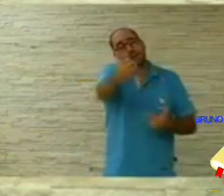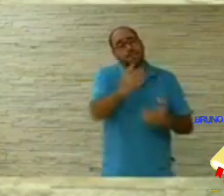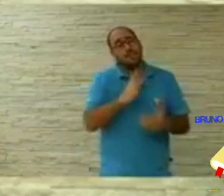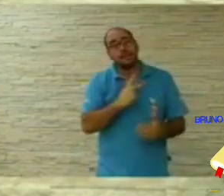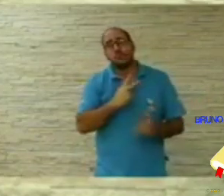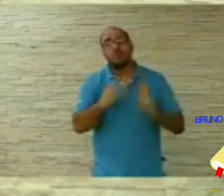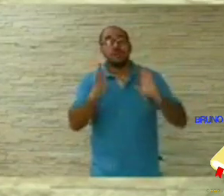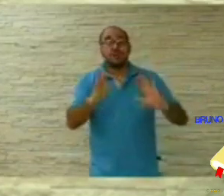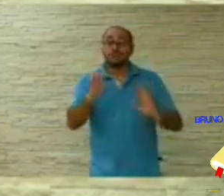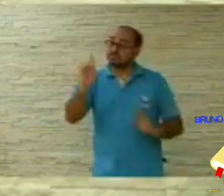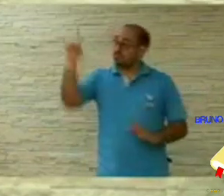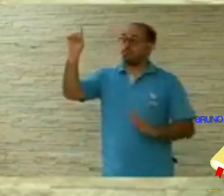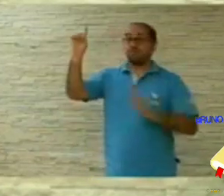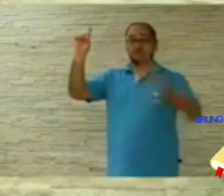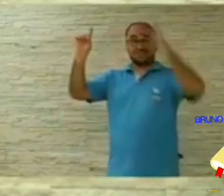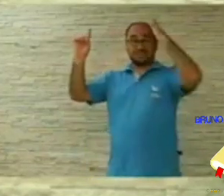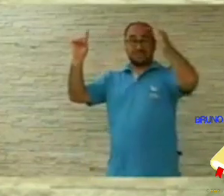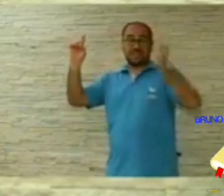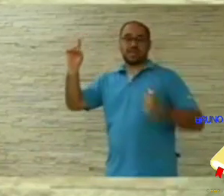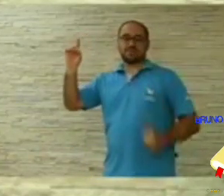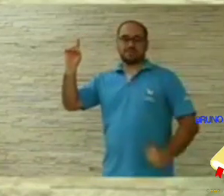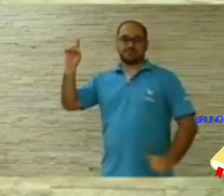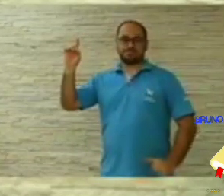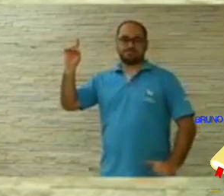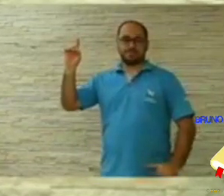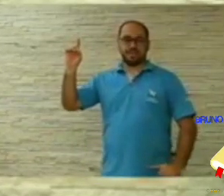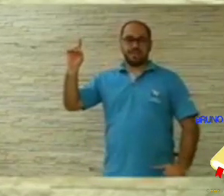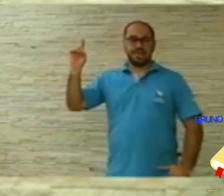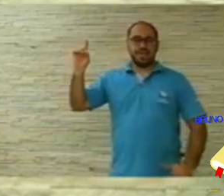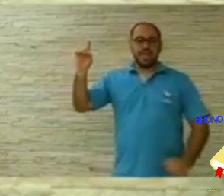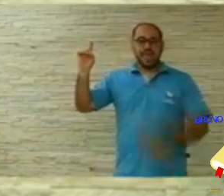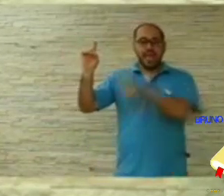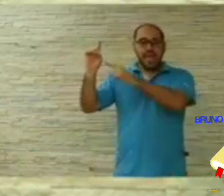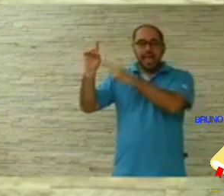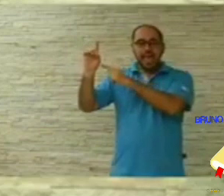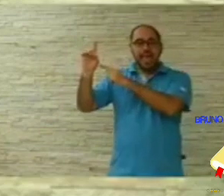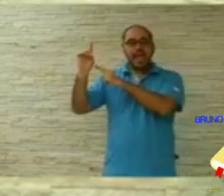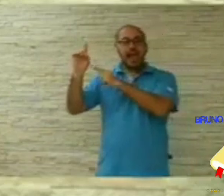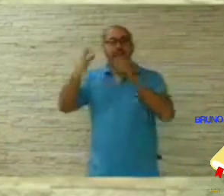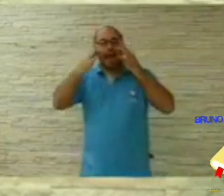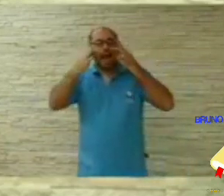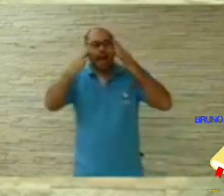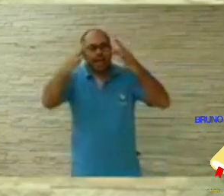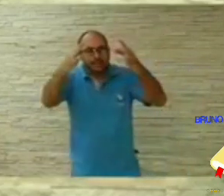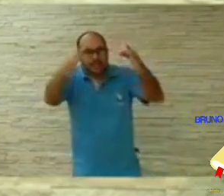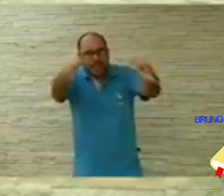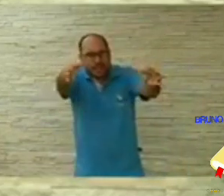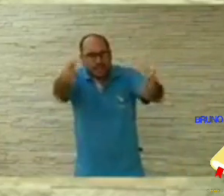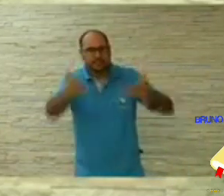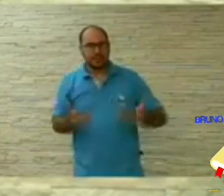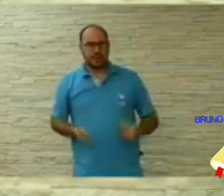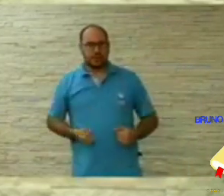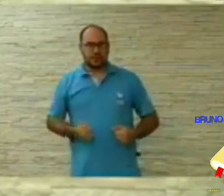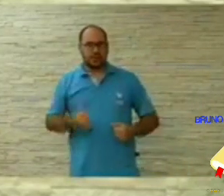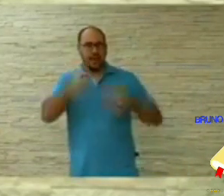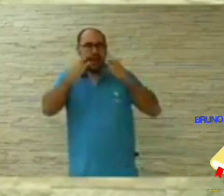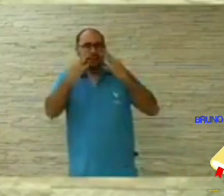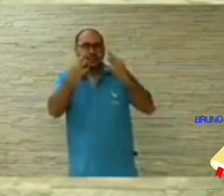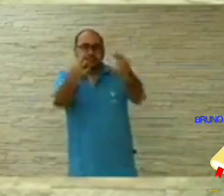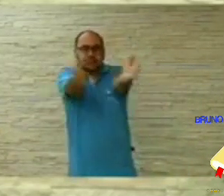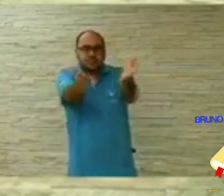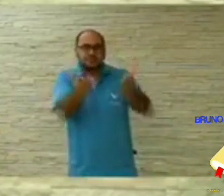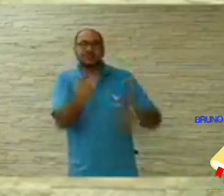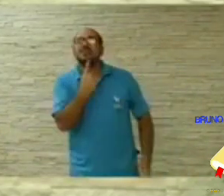Jesus. Sabe, Deus, ele é um Deus que está atento aos seus pedidos. Deus é um Deus que está atento aos seus